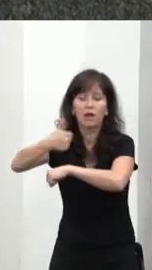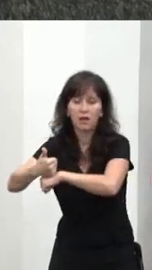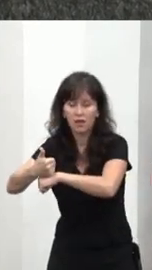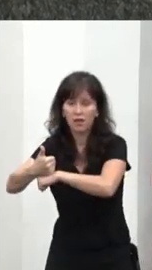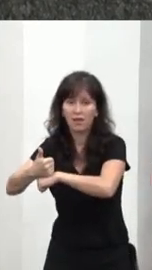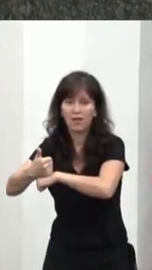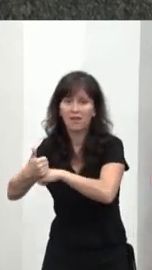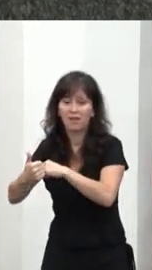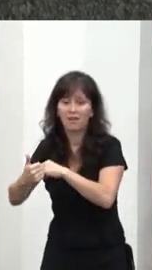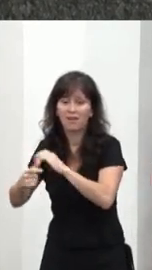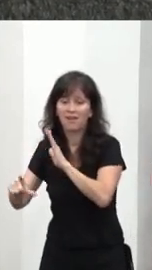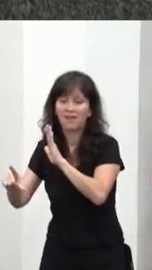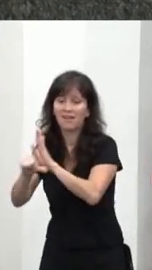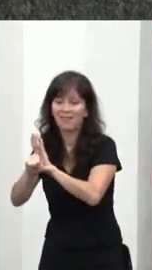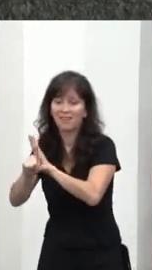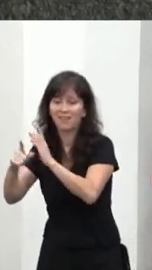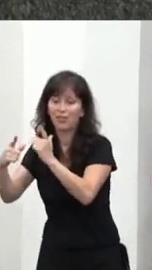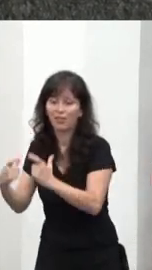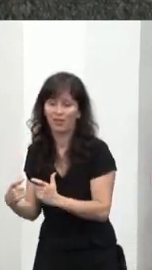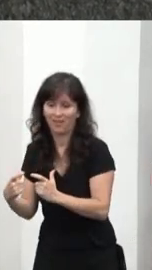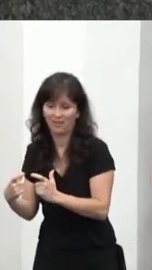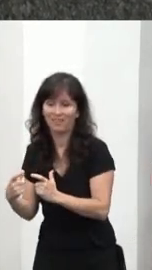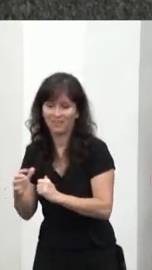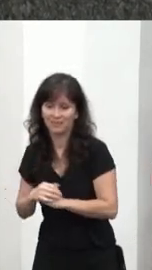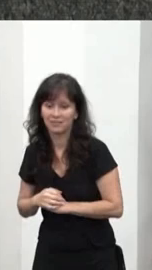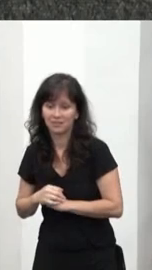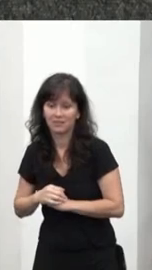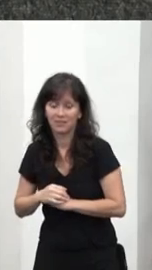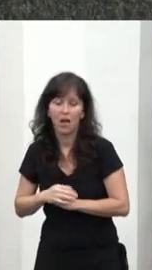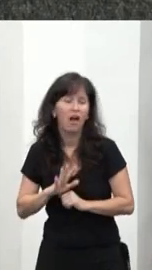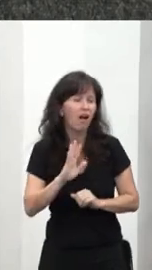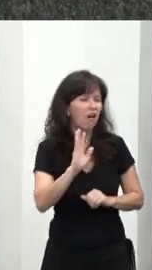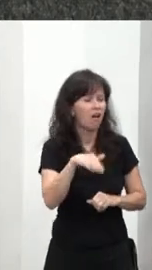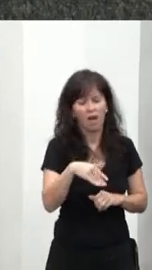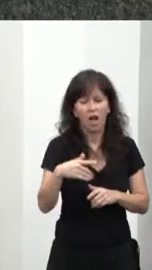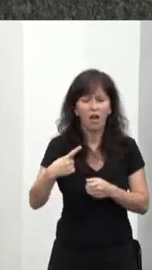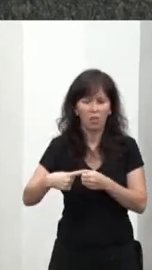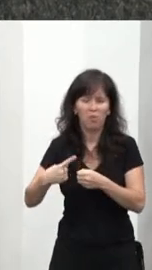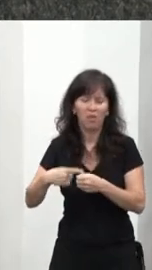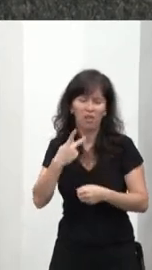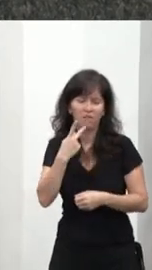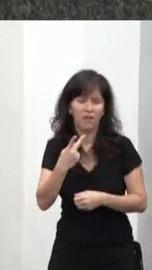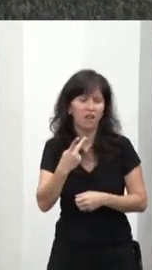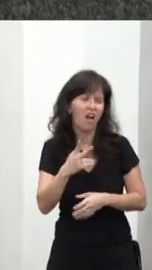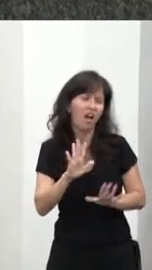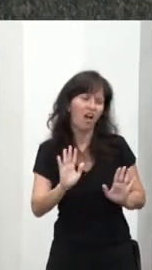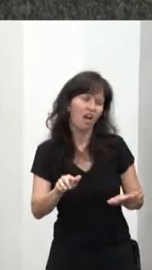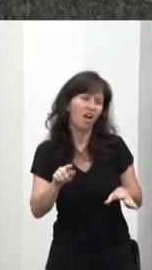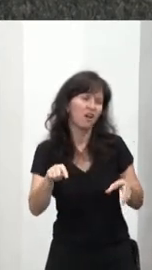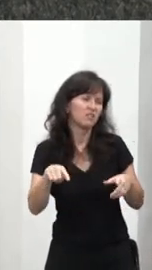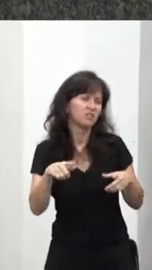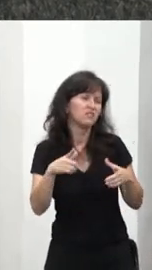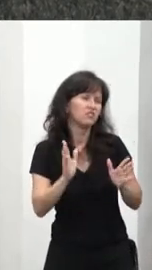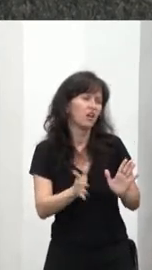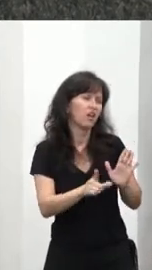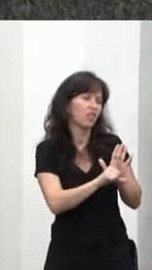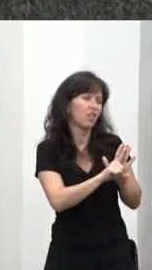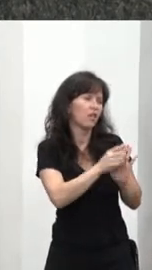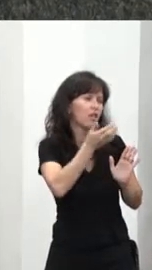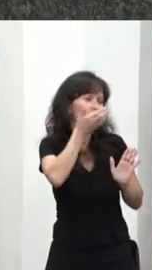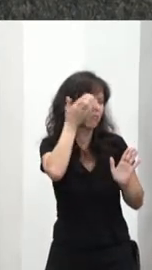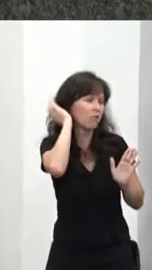tá ouvindo um relato muito complicados que o pessoal Ah já vai ter ler para o Gustavo esse ano então não vou lançar ele tal de visual não